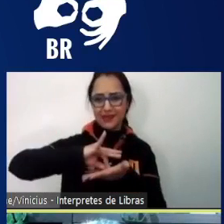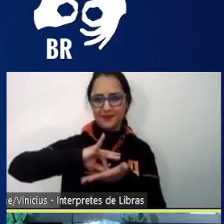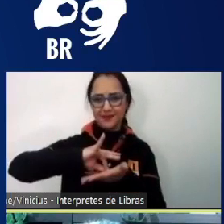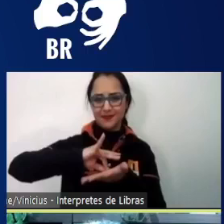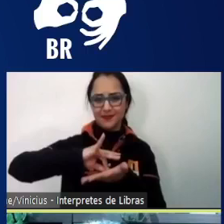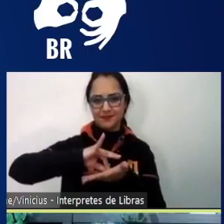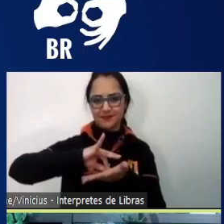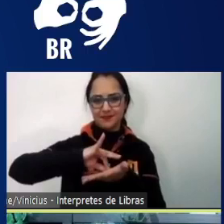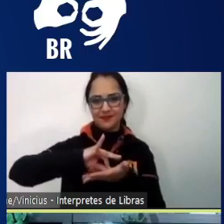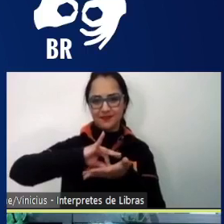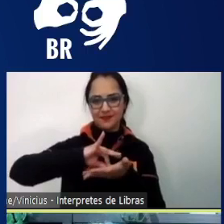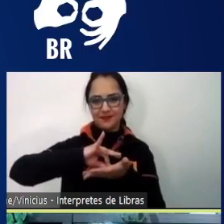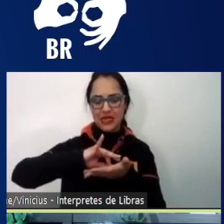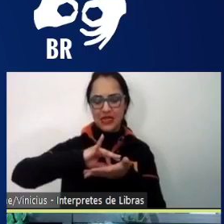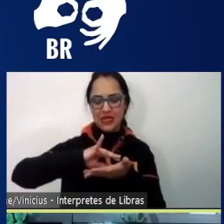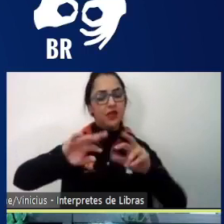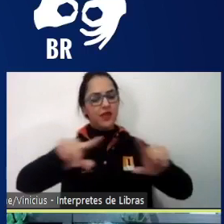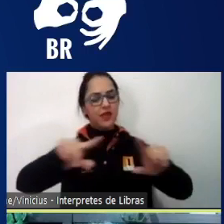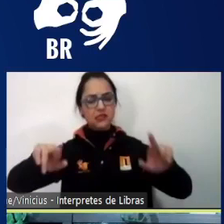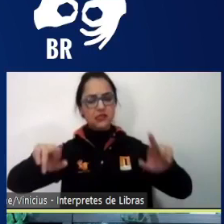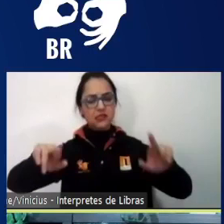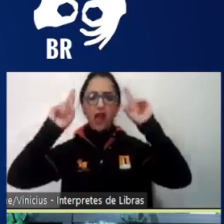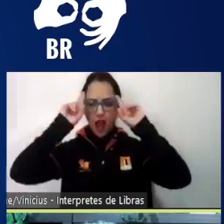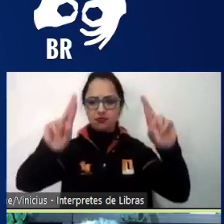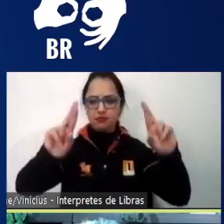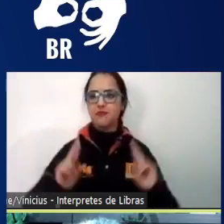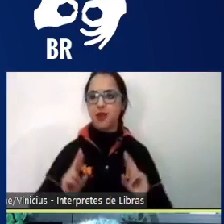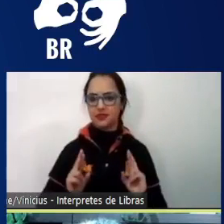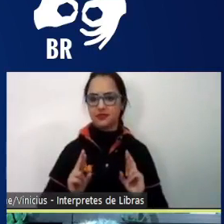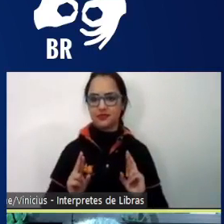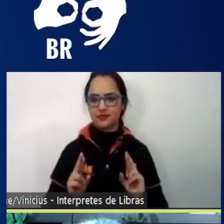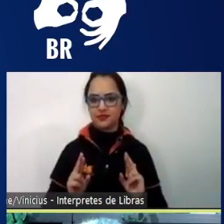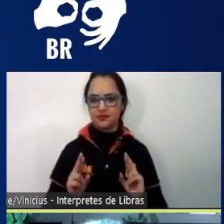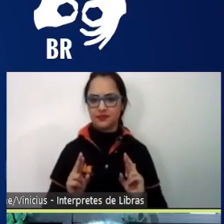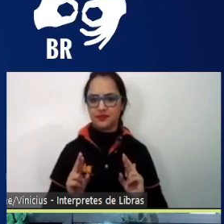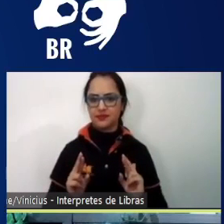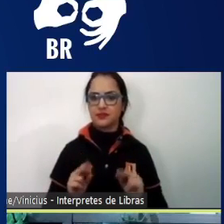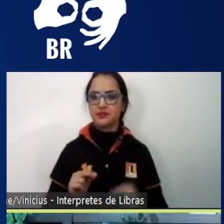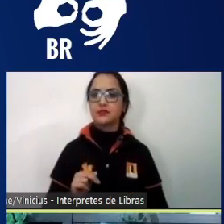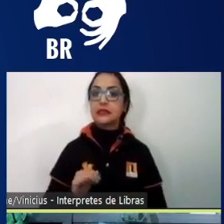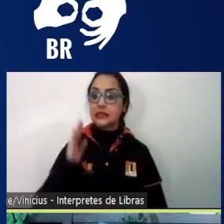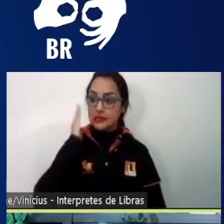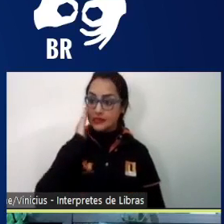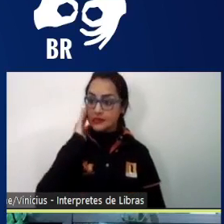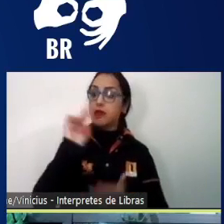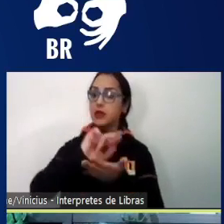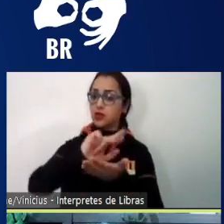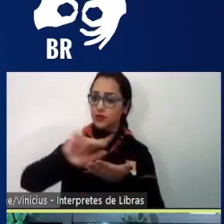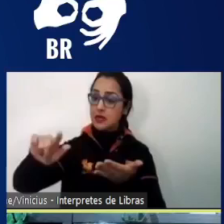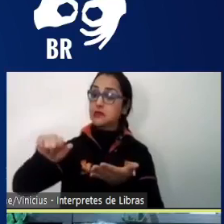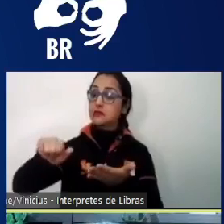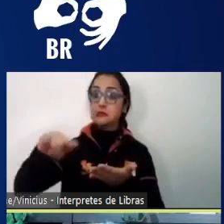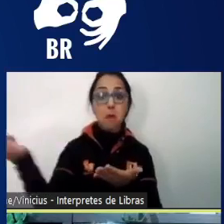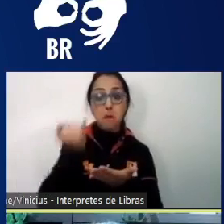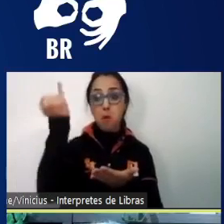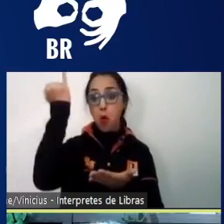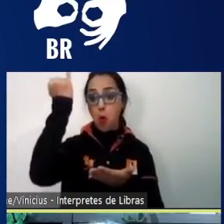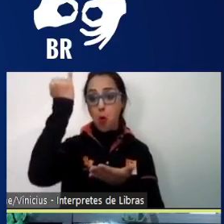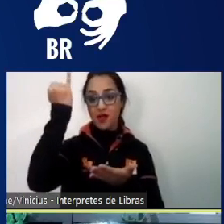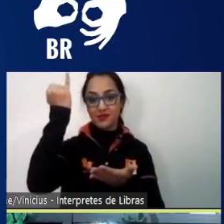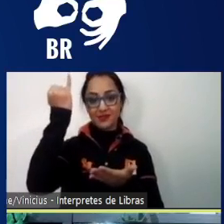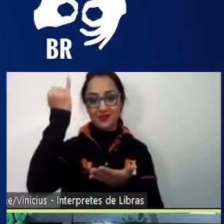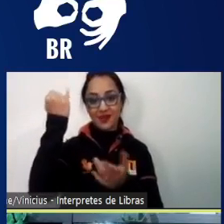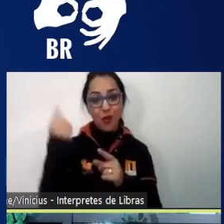às diferenças, que haja o reconhecimento do poder dessas diferenças, porque todos nós somos